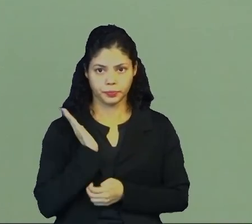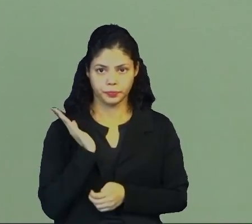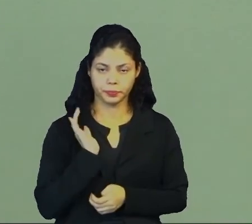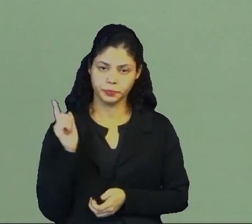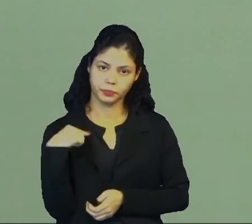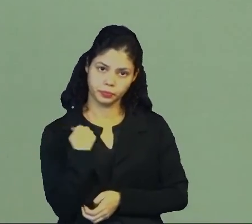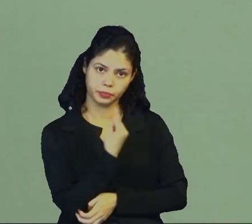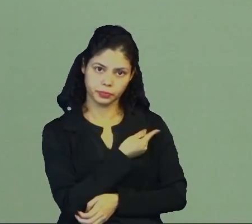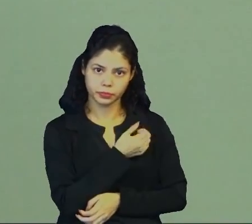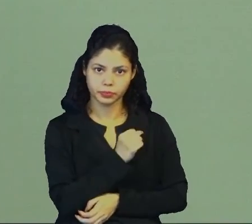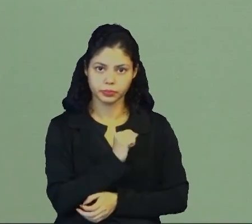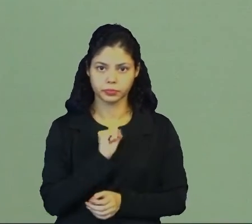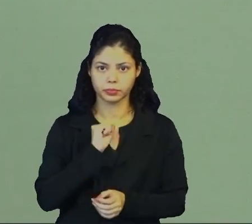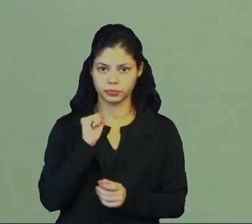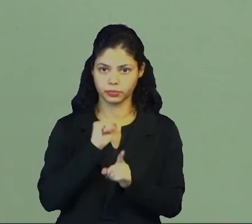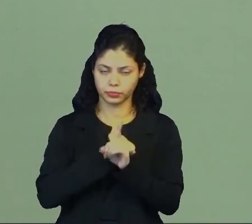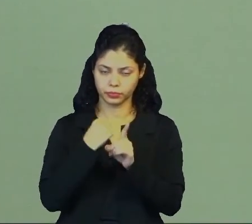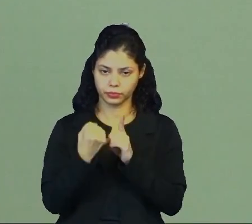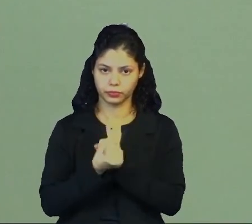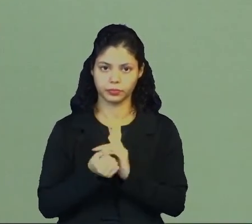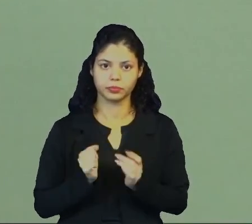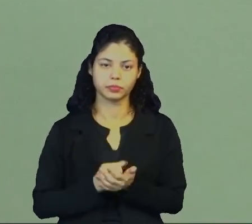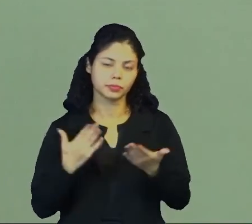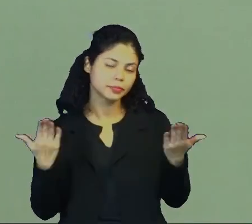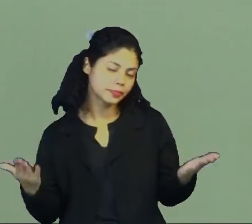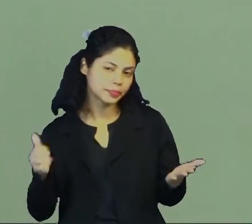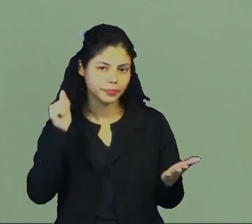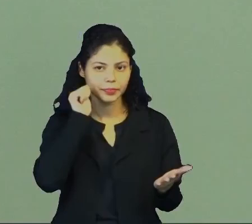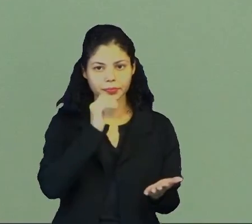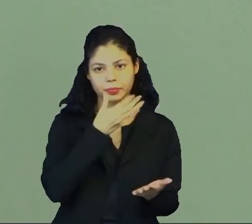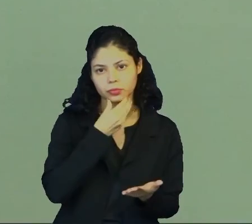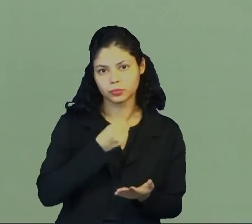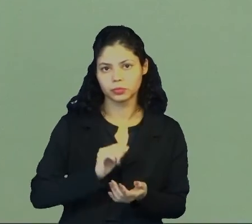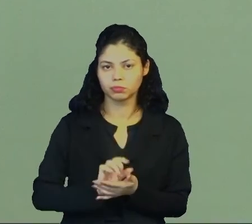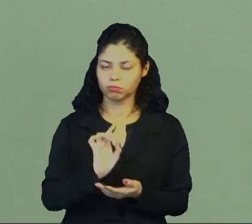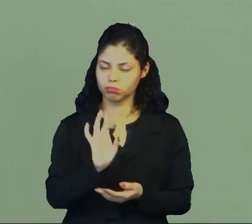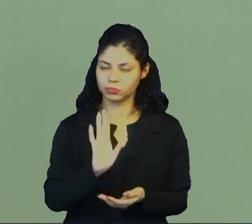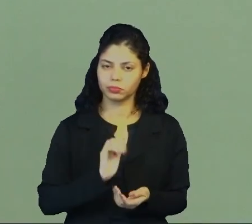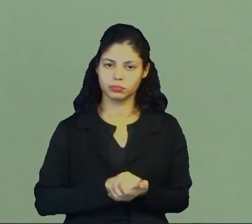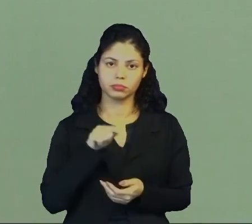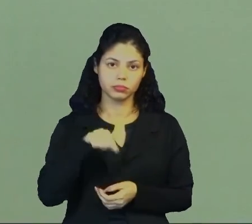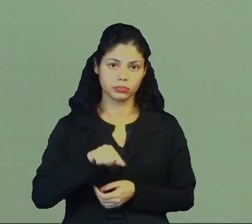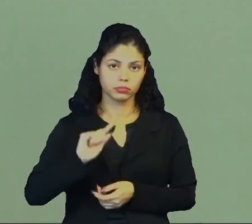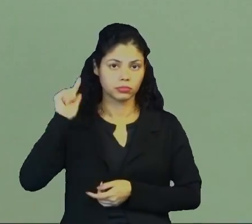nossa sociedade. Então, meninas e meninas, por hoje é só.